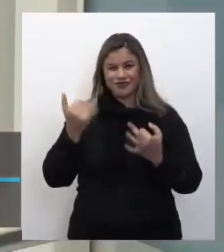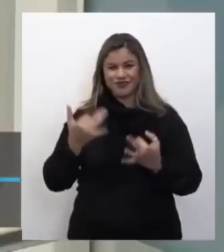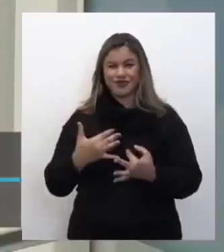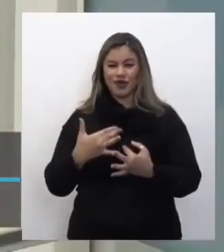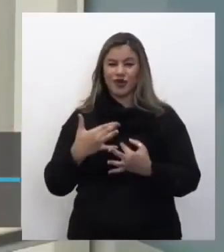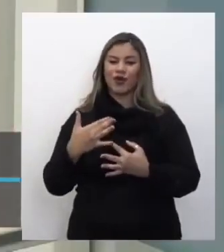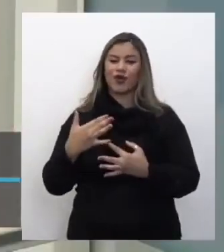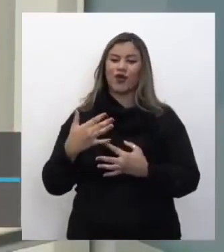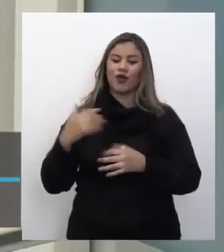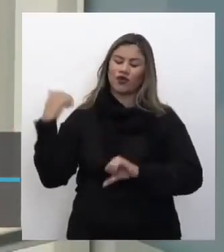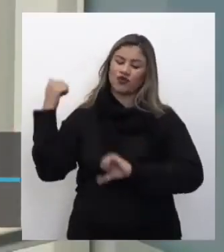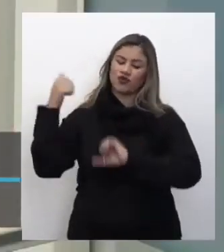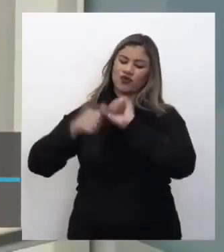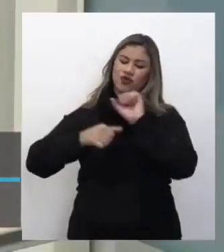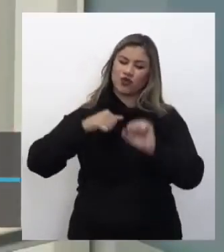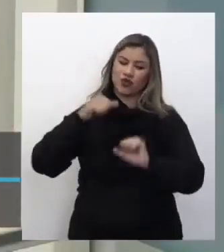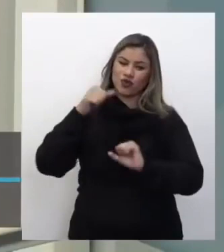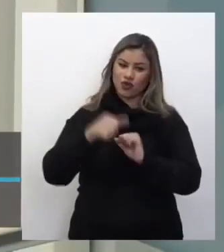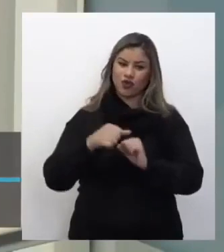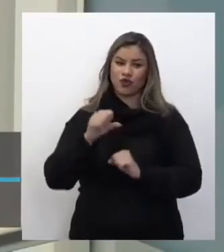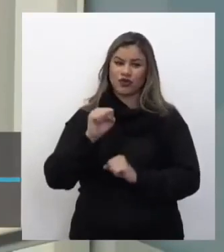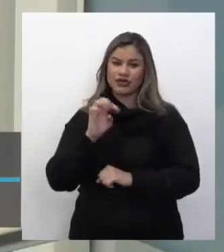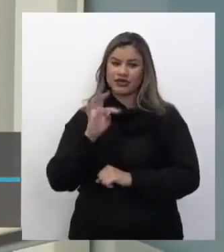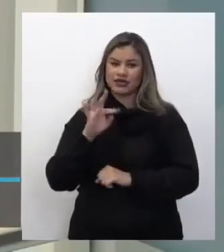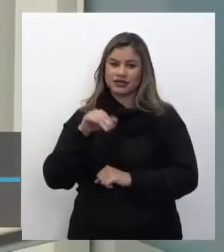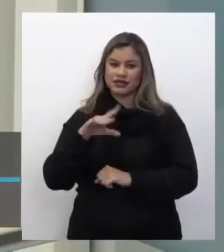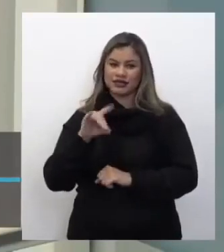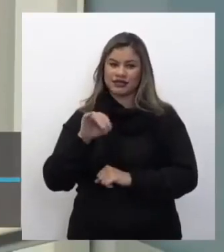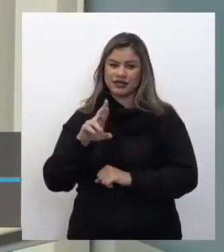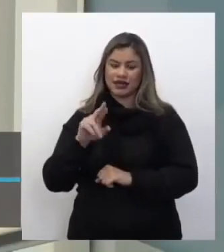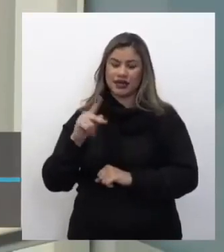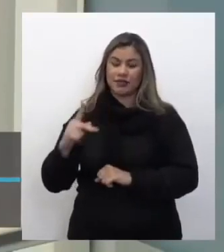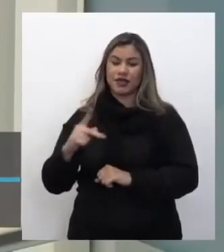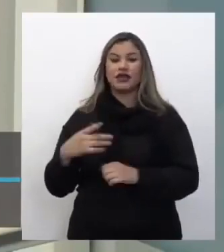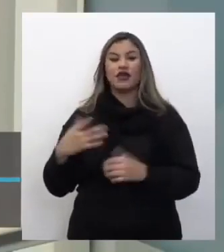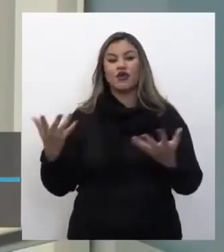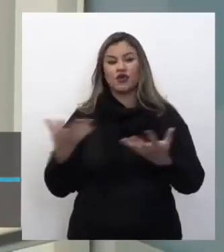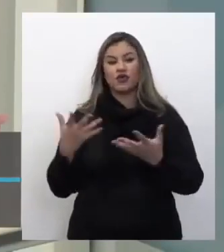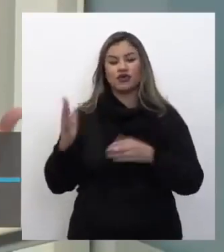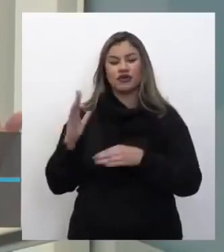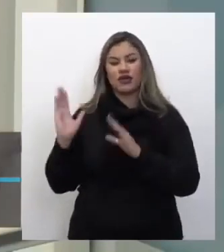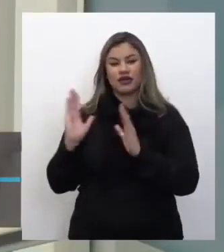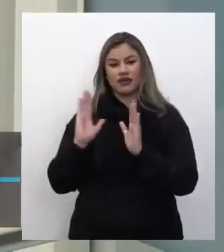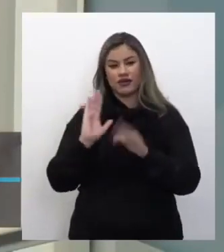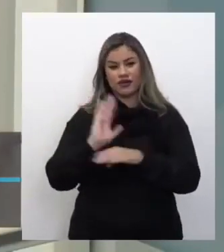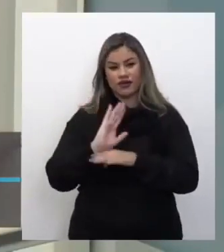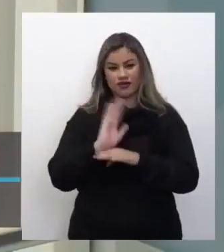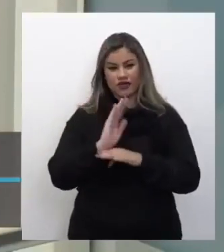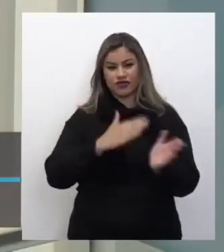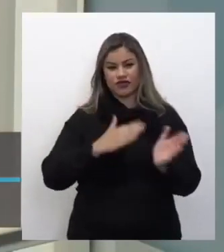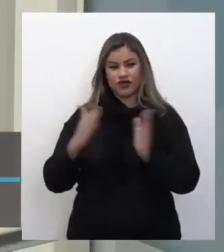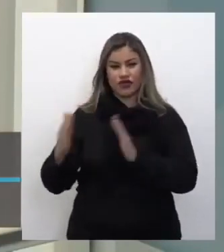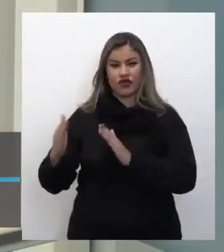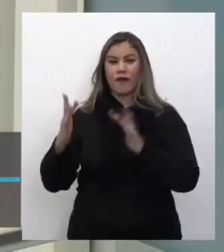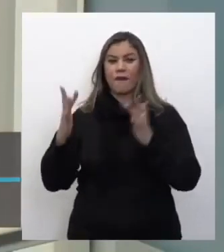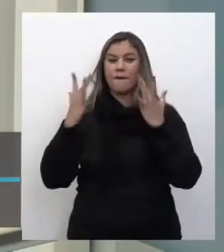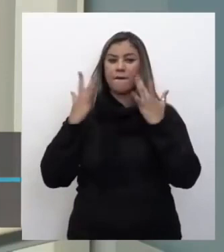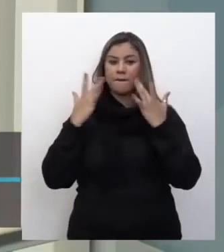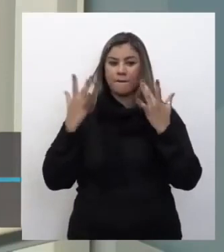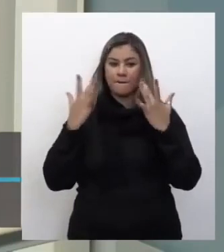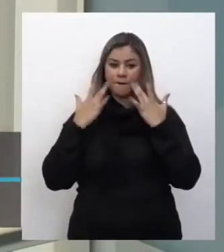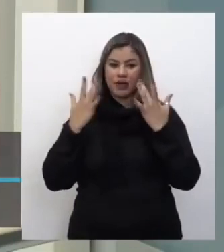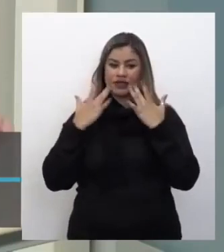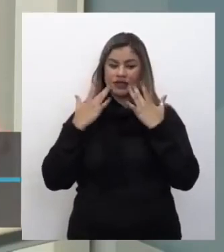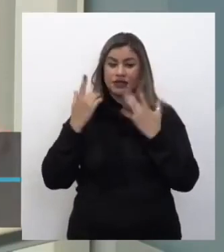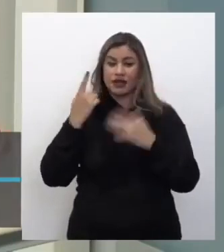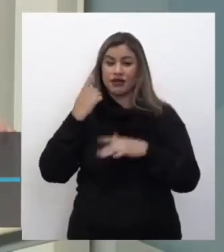é o stand-up. Vamos lá, turma, eu trouxe um pedacinho de uma peça, uma comédia feita por alunos, chamada Deu a Louca nos Contos de